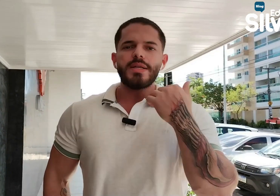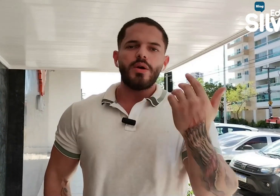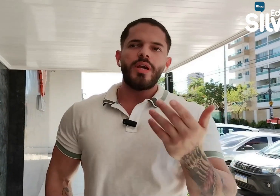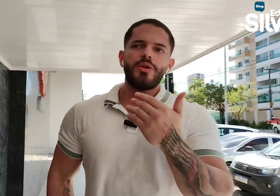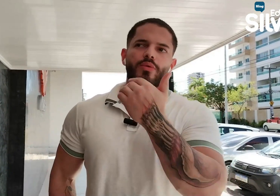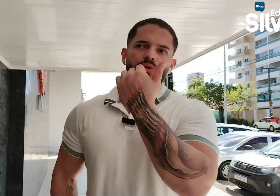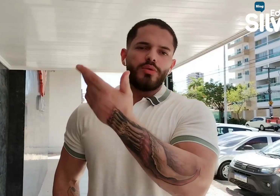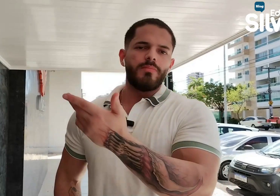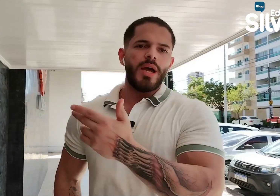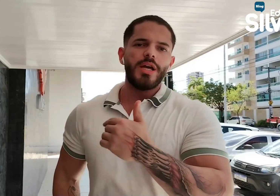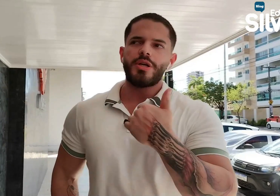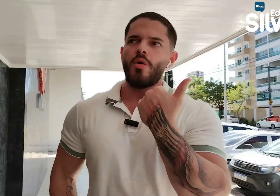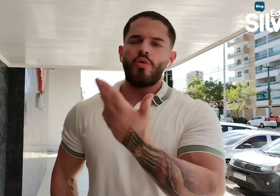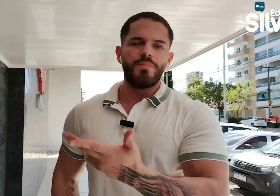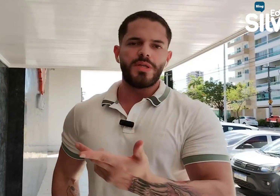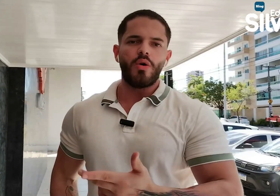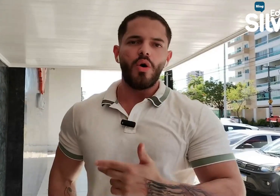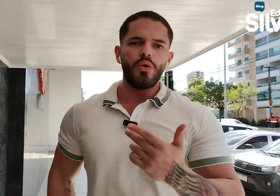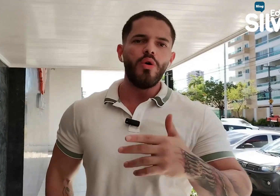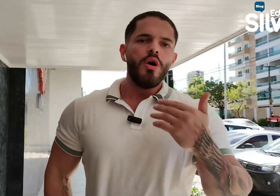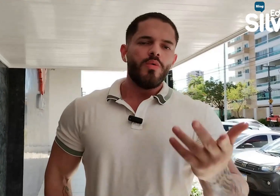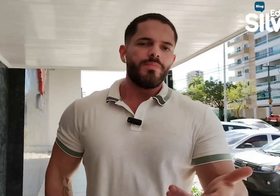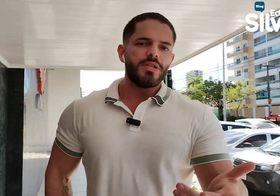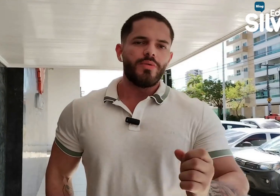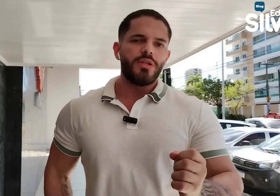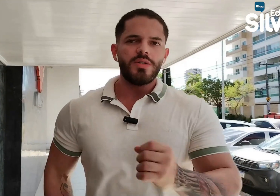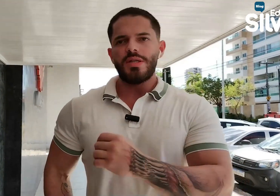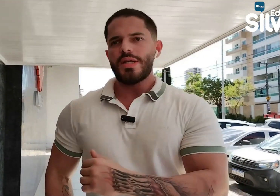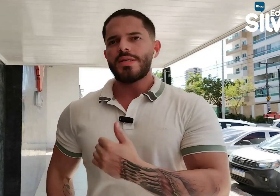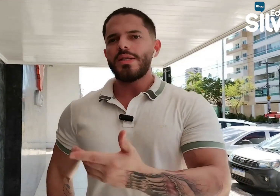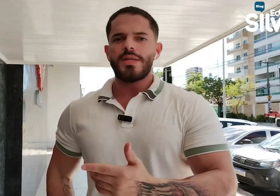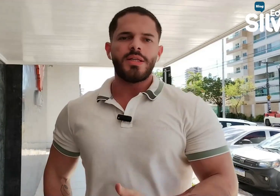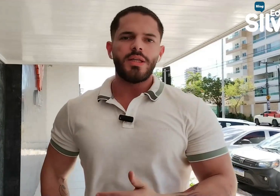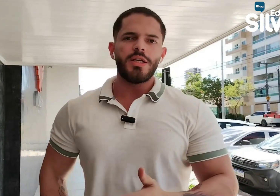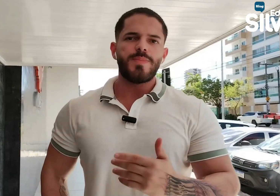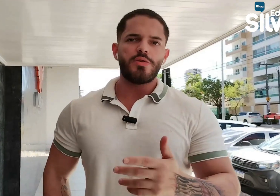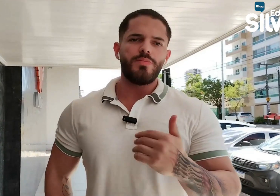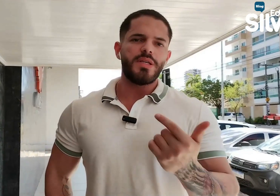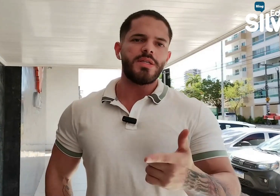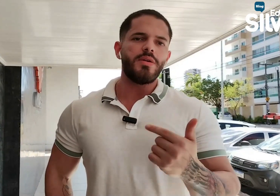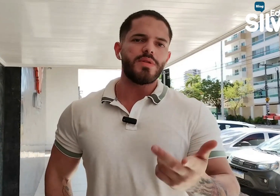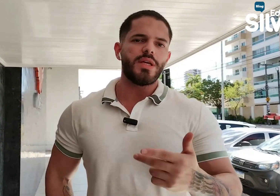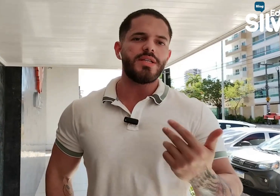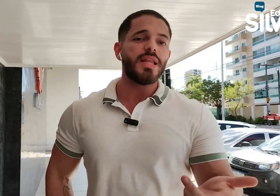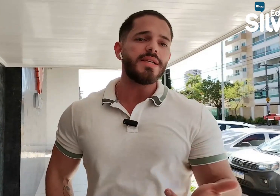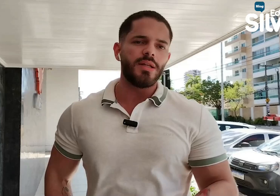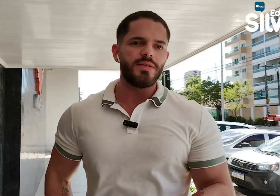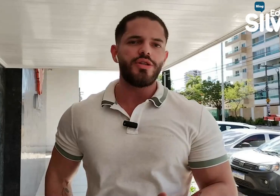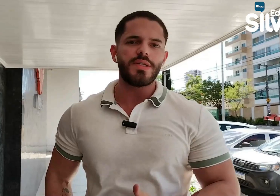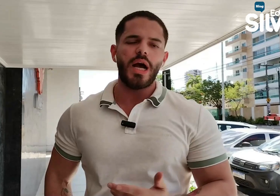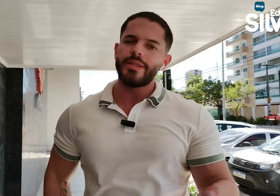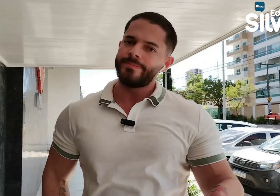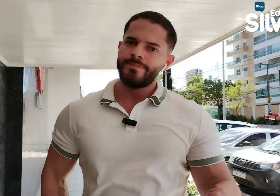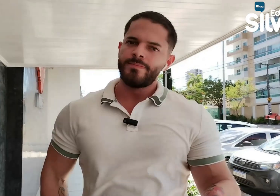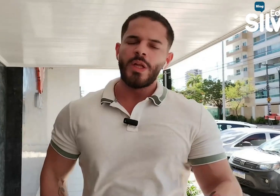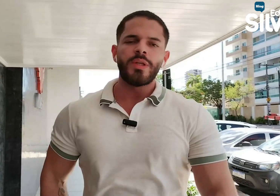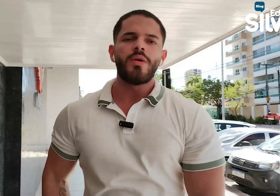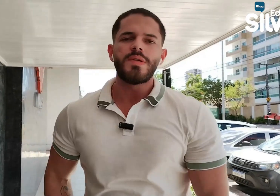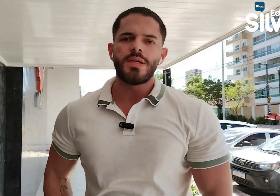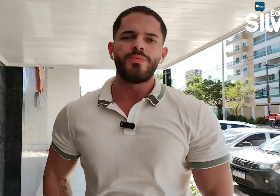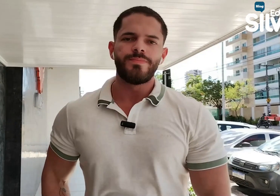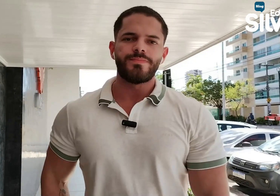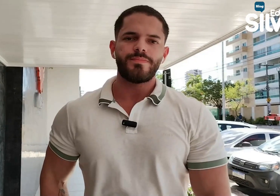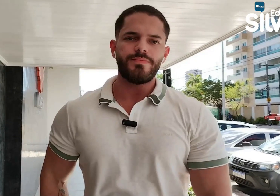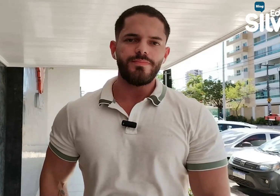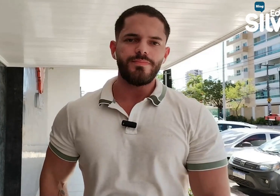se põe no lugar, se alguém tem uma consulta médica ou com psicólogo, uma pessoa idosa de 60, 70 anos para subir 5, 6, 10 lances de escada. Não